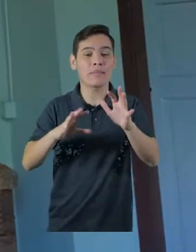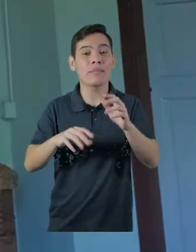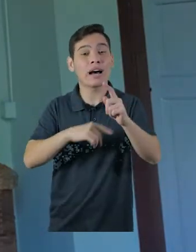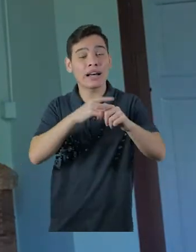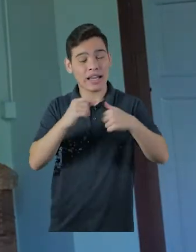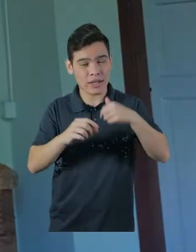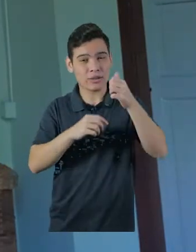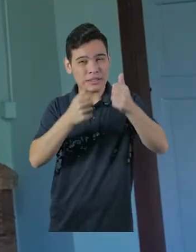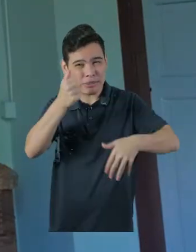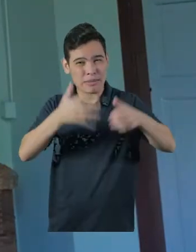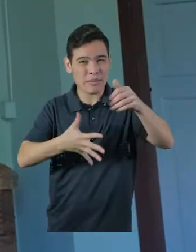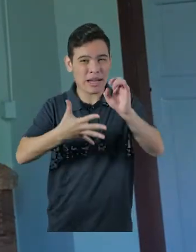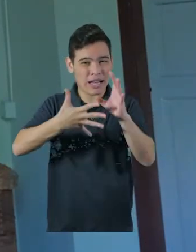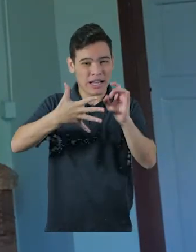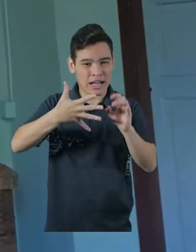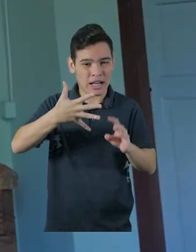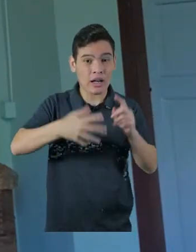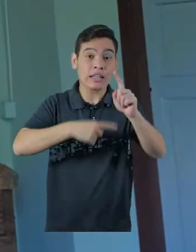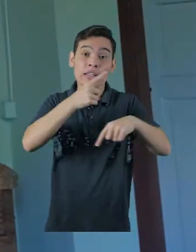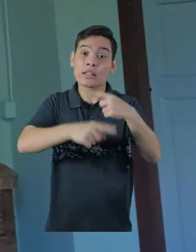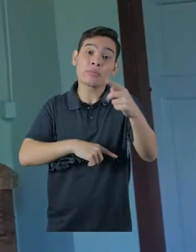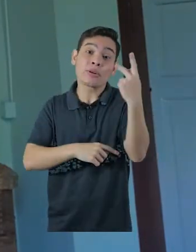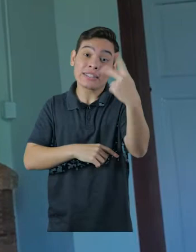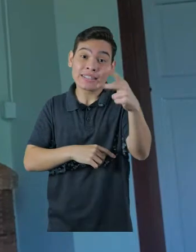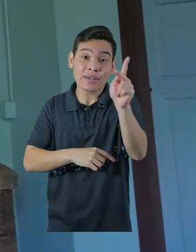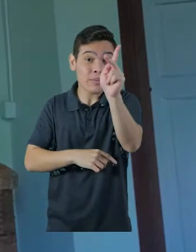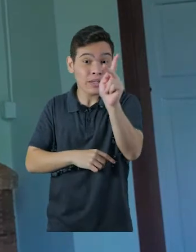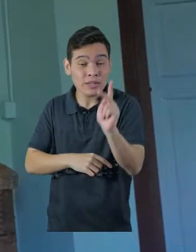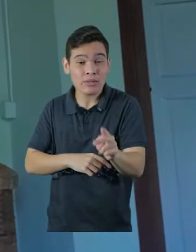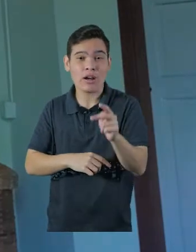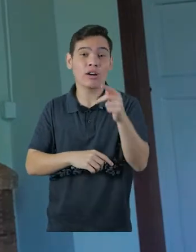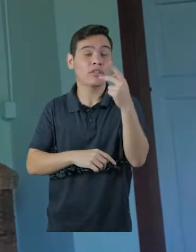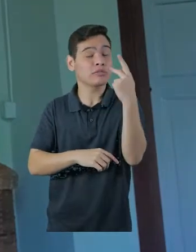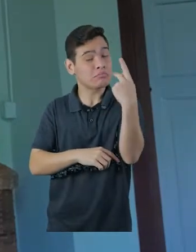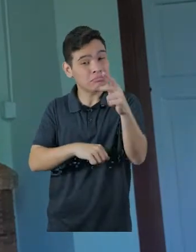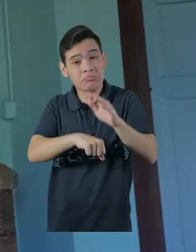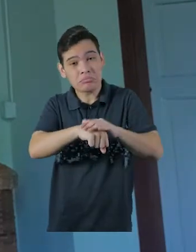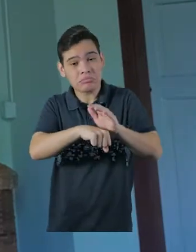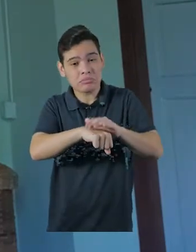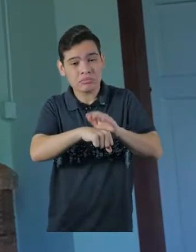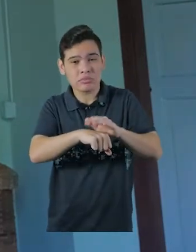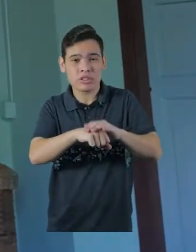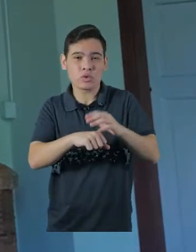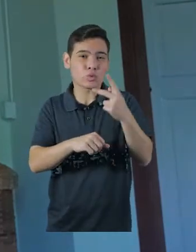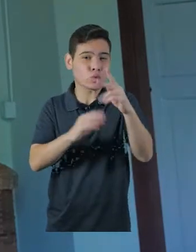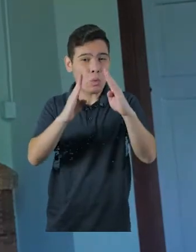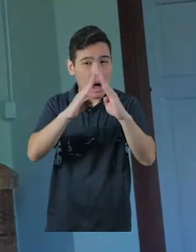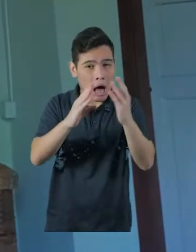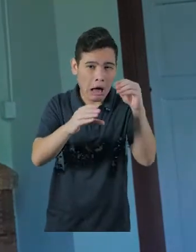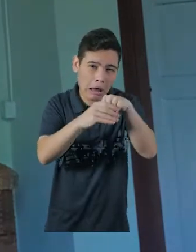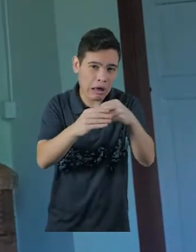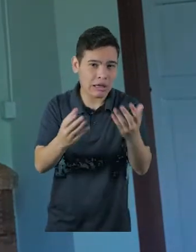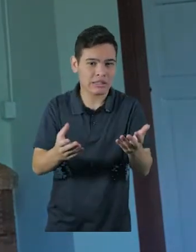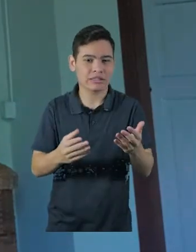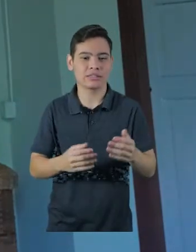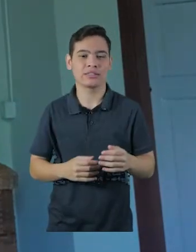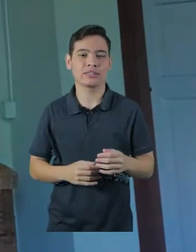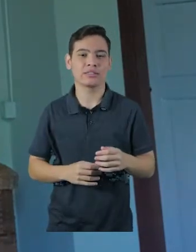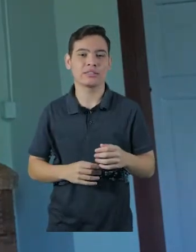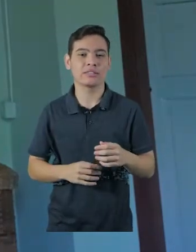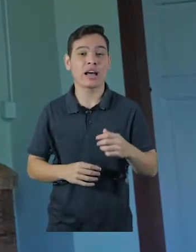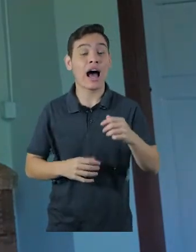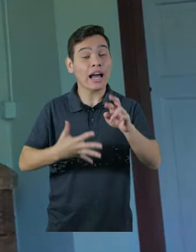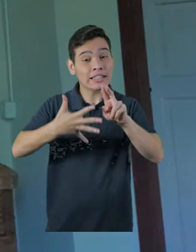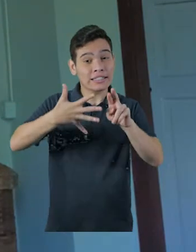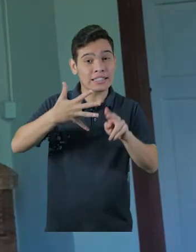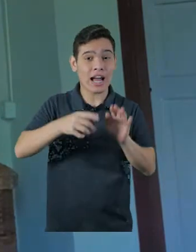depois terem o tempo de investigar isso com mais tempo, mais devagar em casa, a